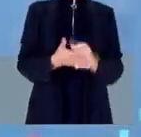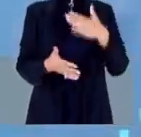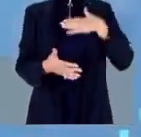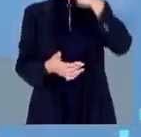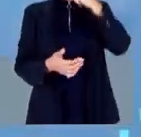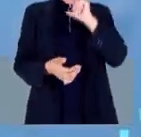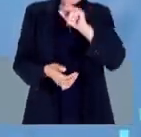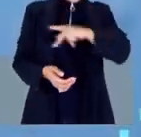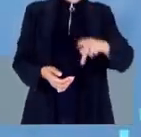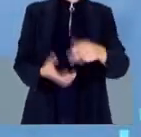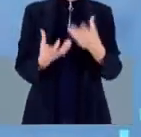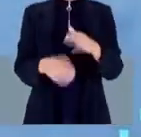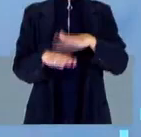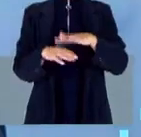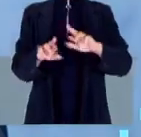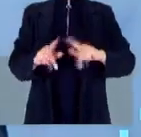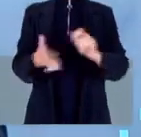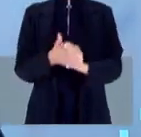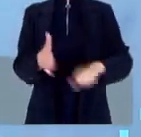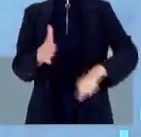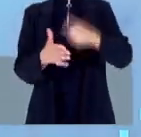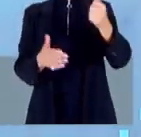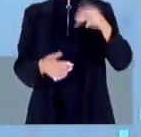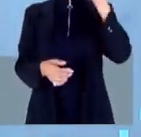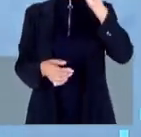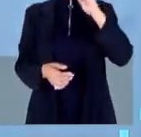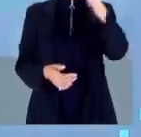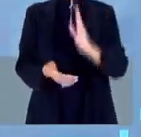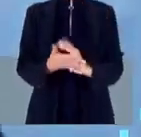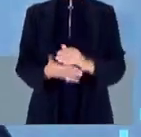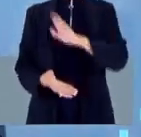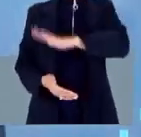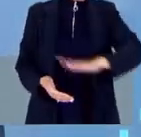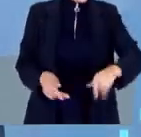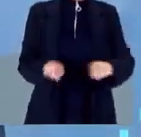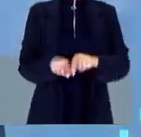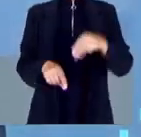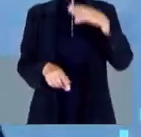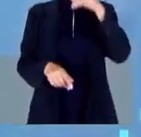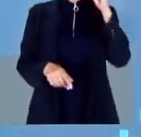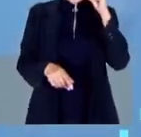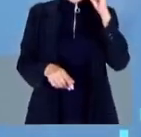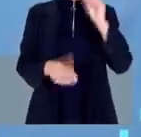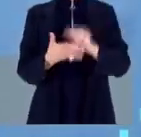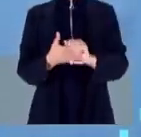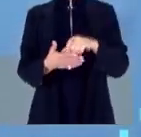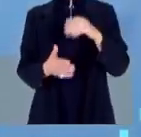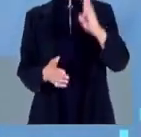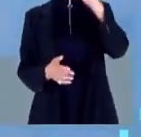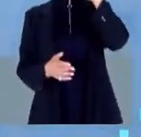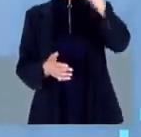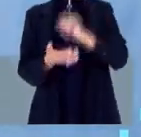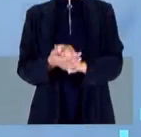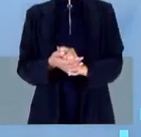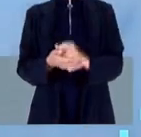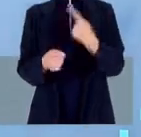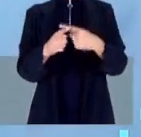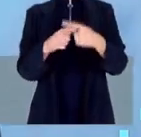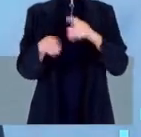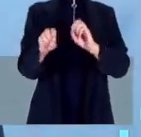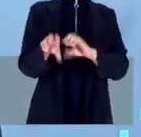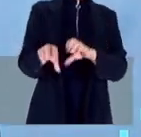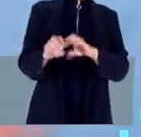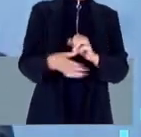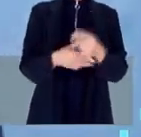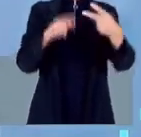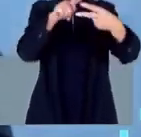mãe professora eu vou fazer diferente pela primeira vez na história do Brasil Criança e Adolescente será prioridade através da educação então nós temos duas